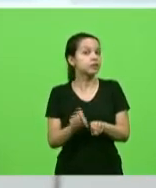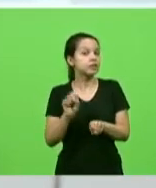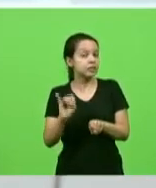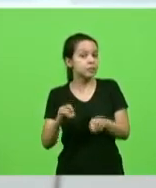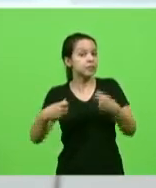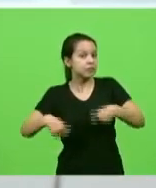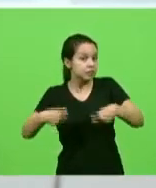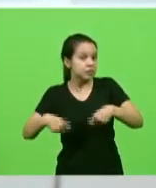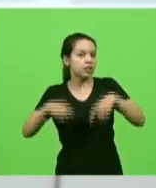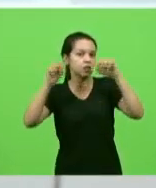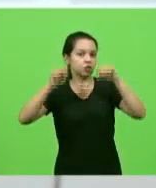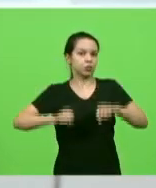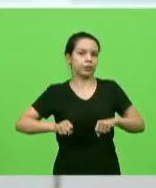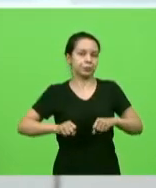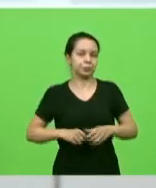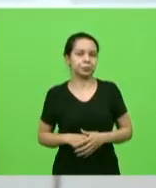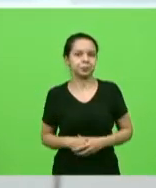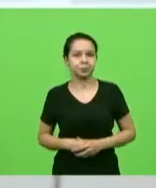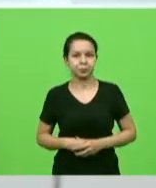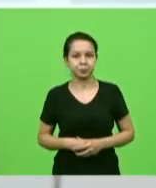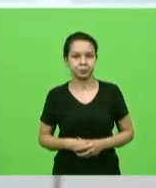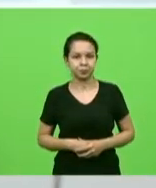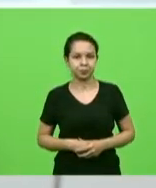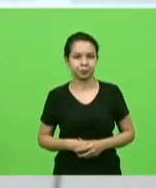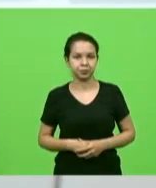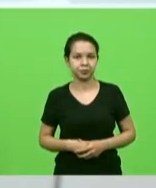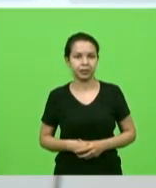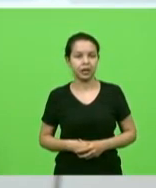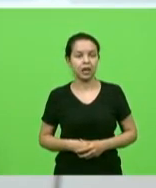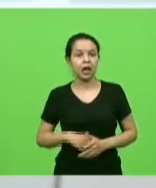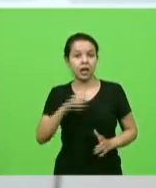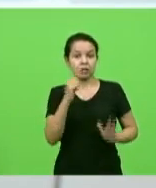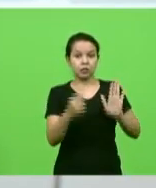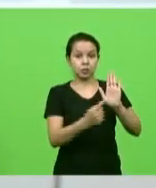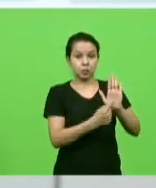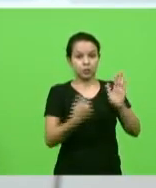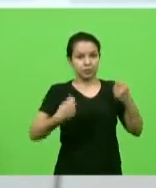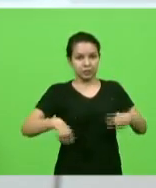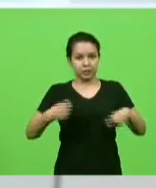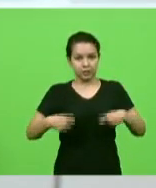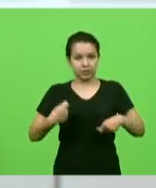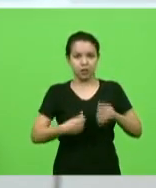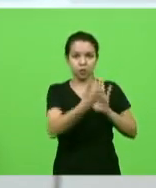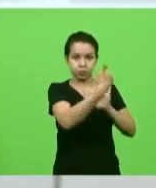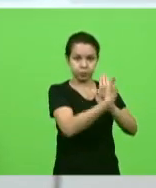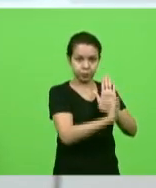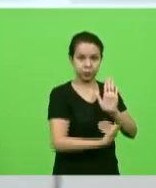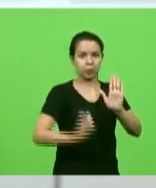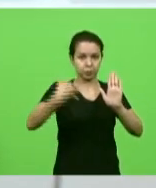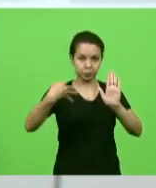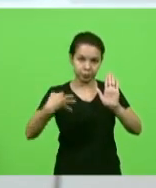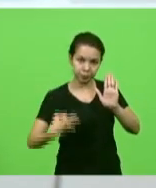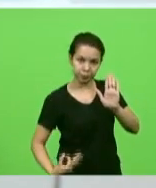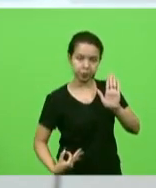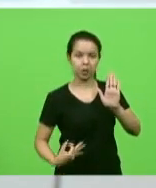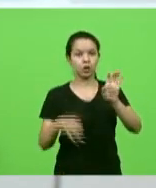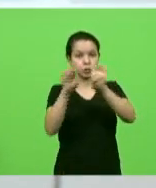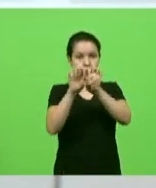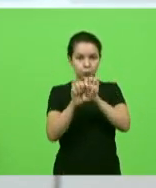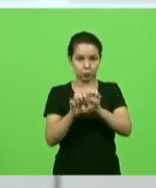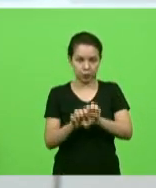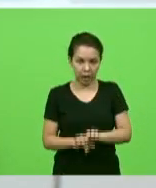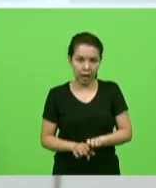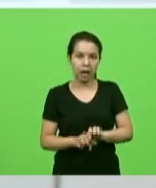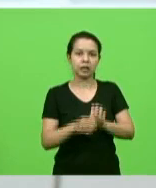em vigor e cadê Lúcia deve ser escorreita objetiva estruturada